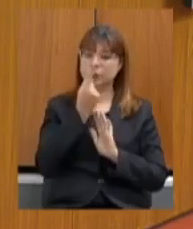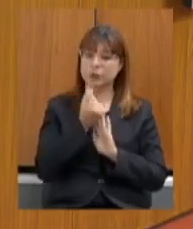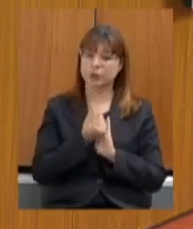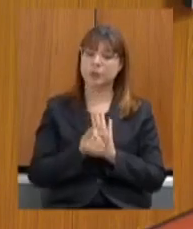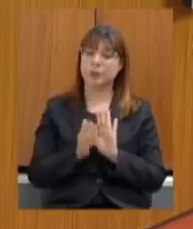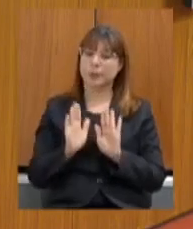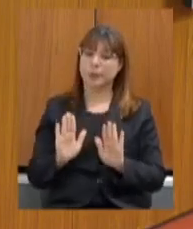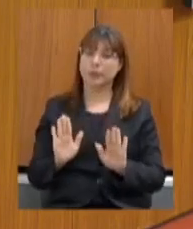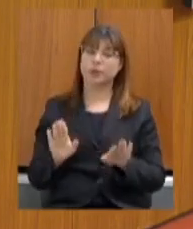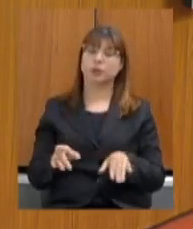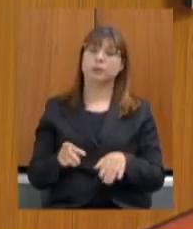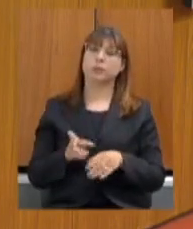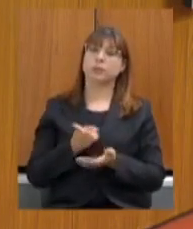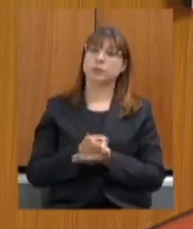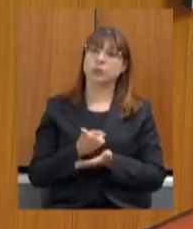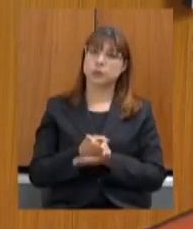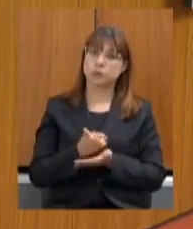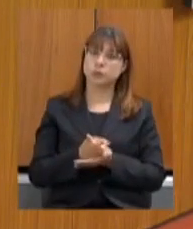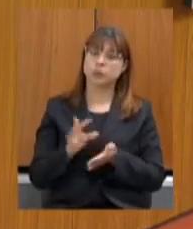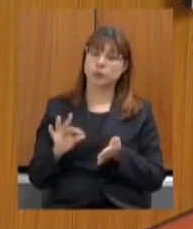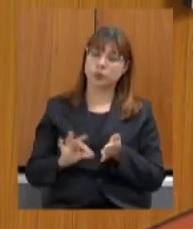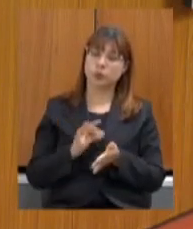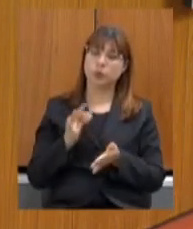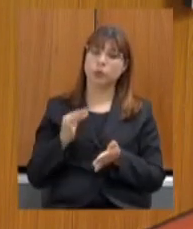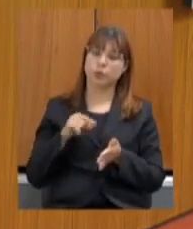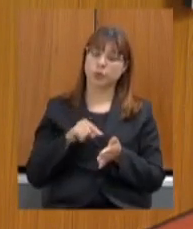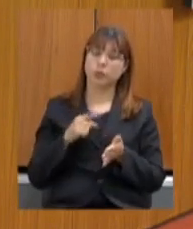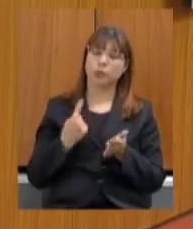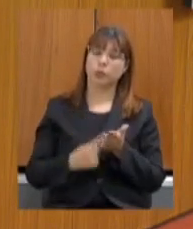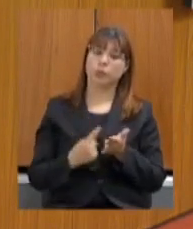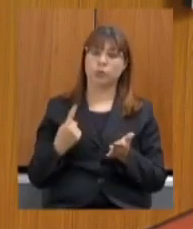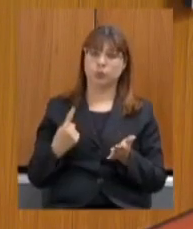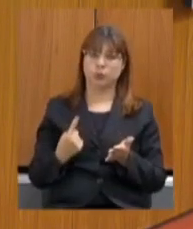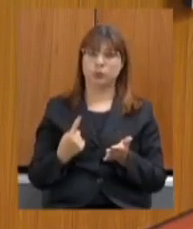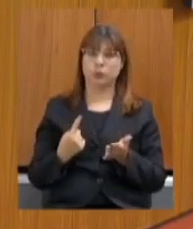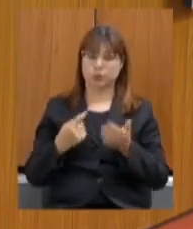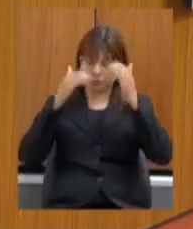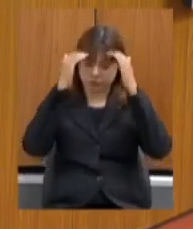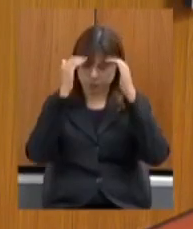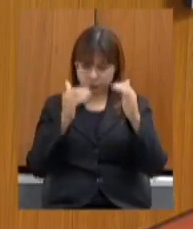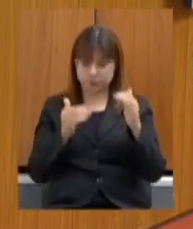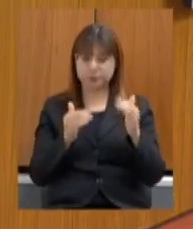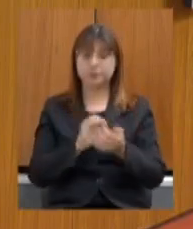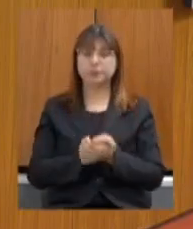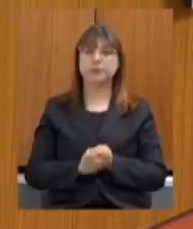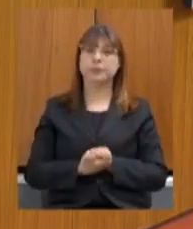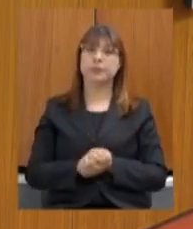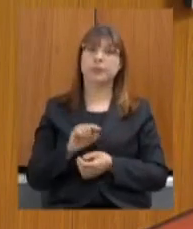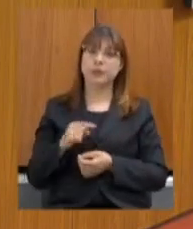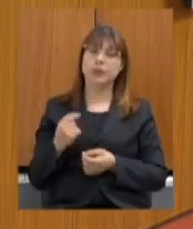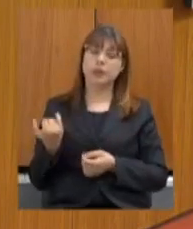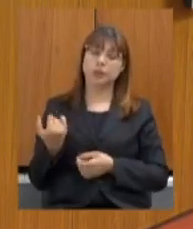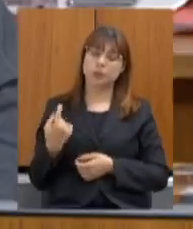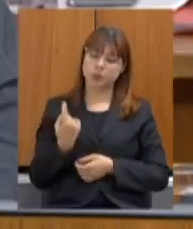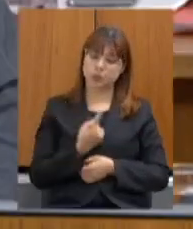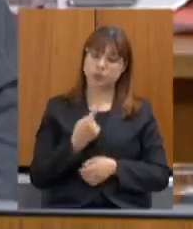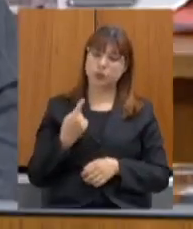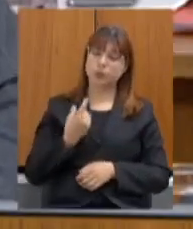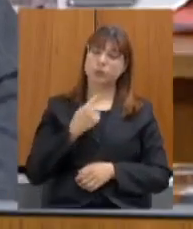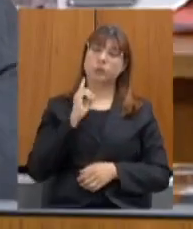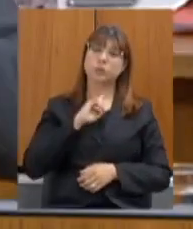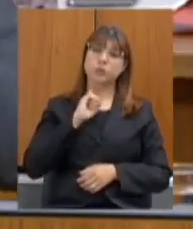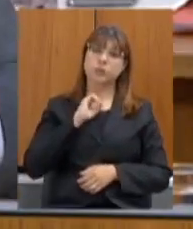nenhum momento esse acordo deixar de honrar e ser cumprido. Então, isso realmente, para nós mineiros,